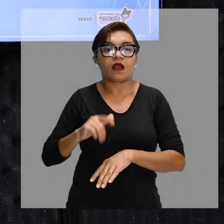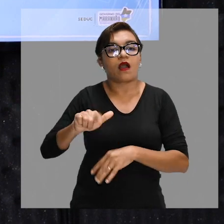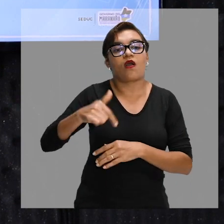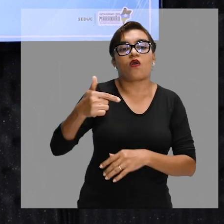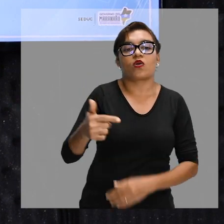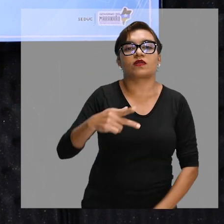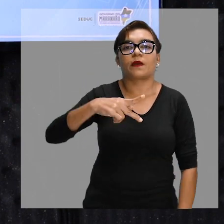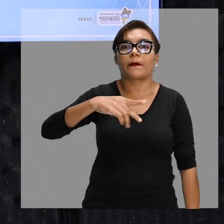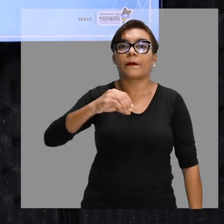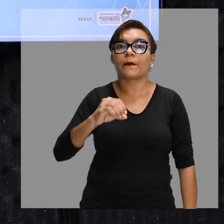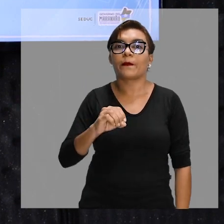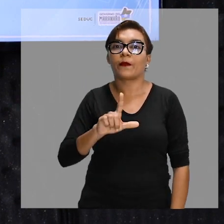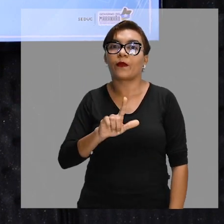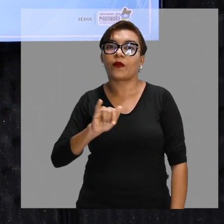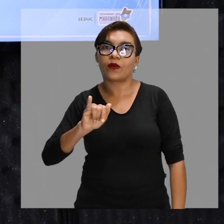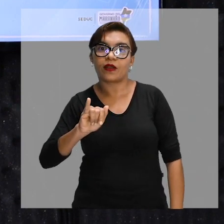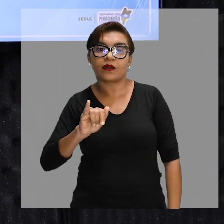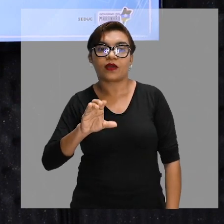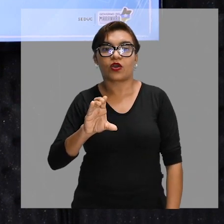composta por duas ou mais